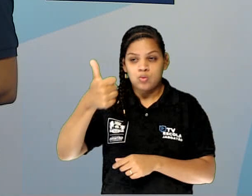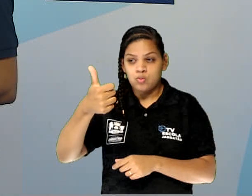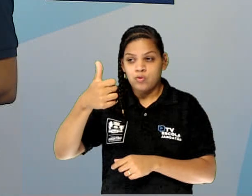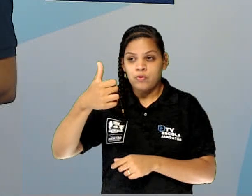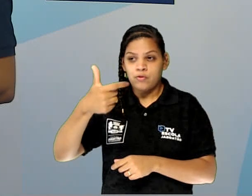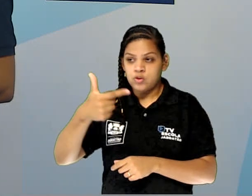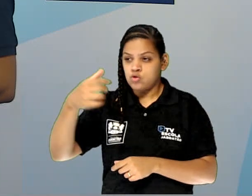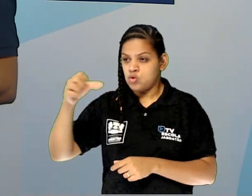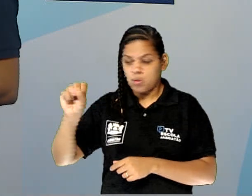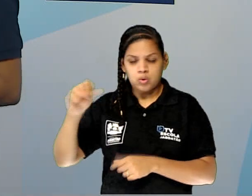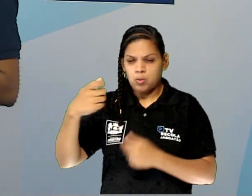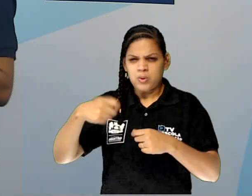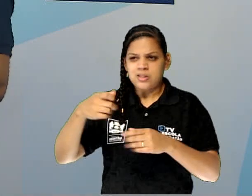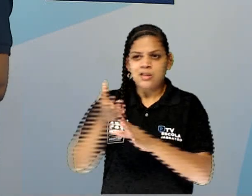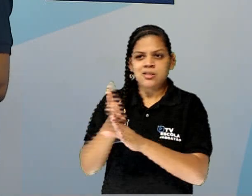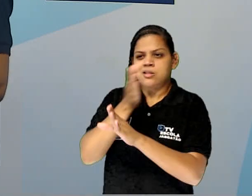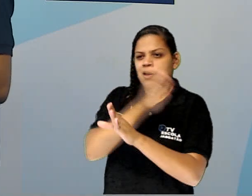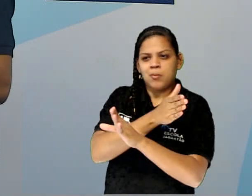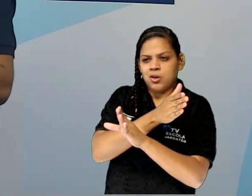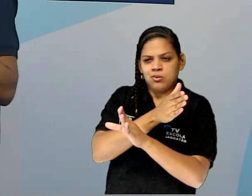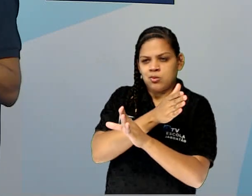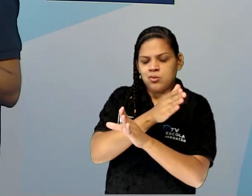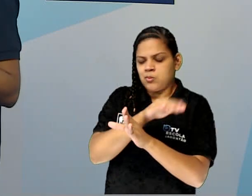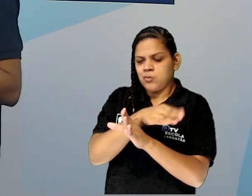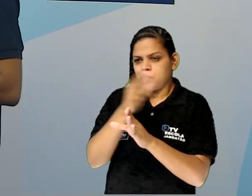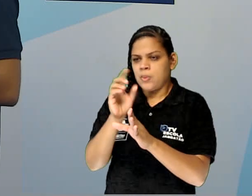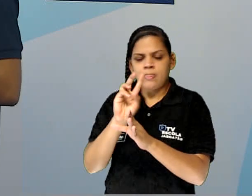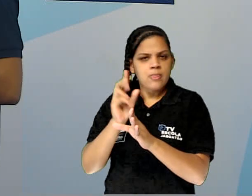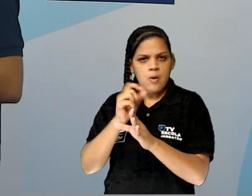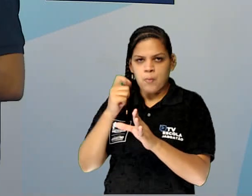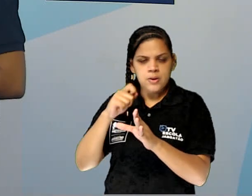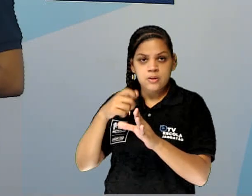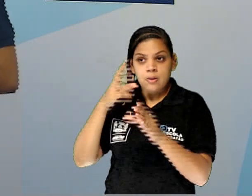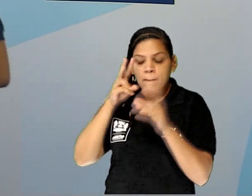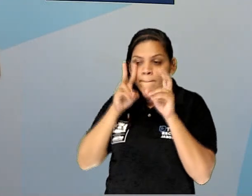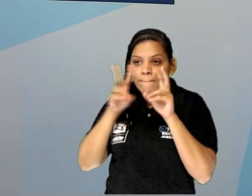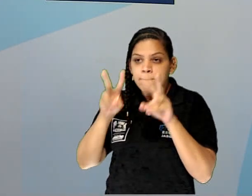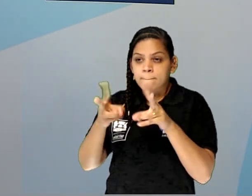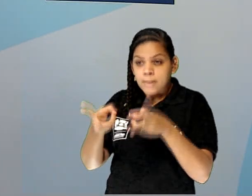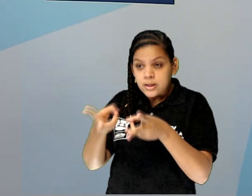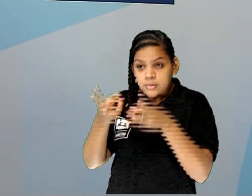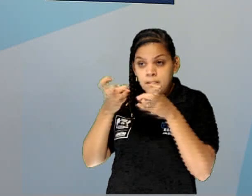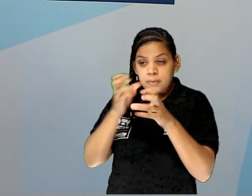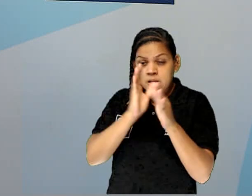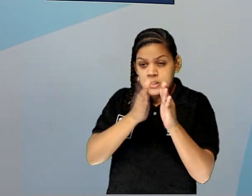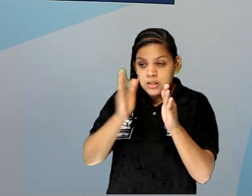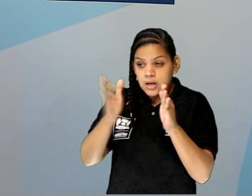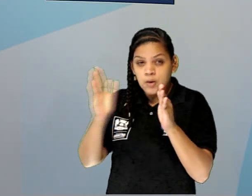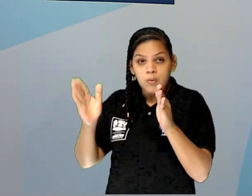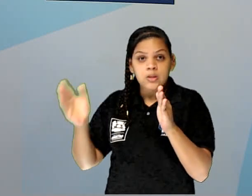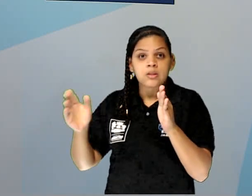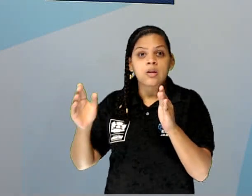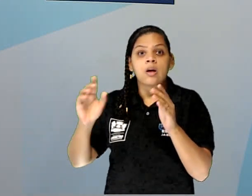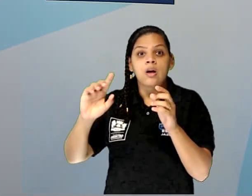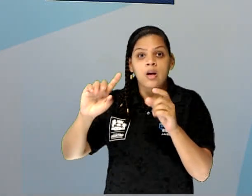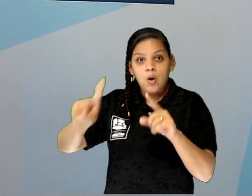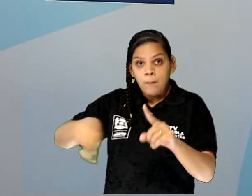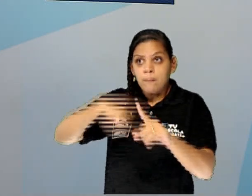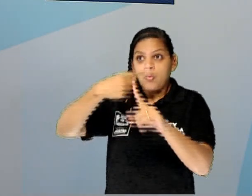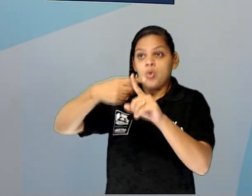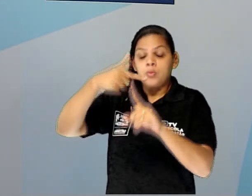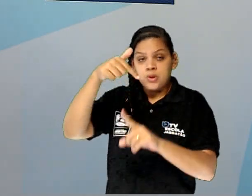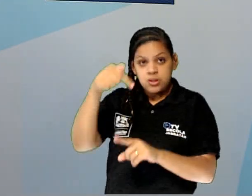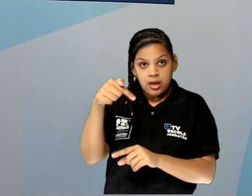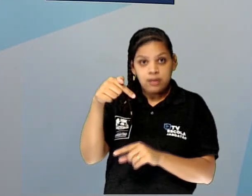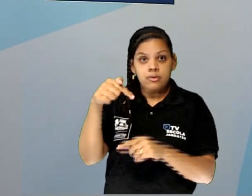último termo para determinar o seguinte. Observando atentamente, essa sequência é formada pelos múltiplos de 7. Eu estou na